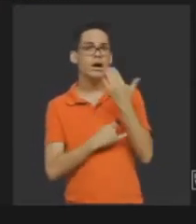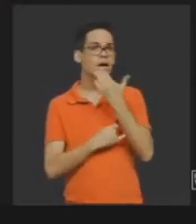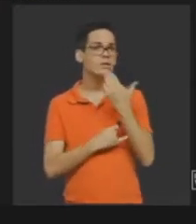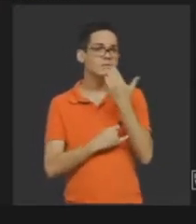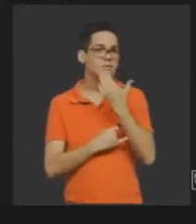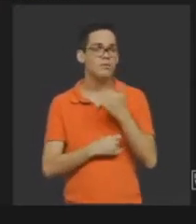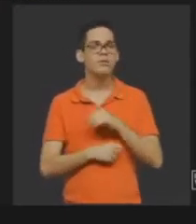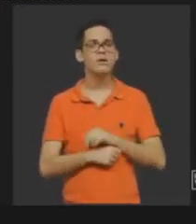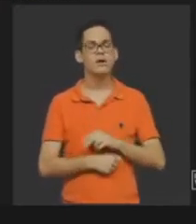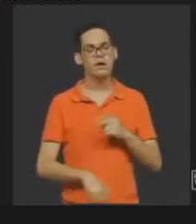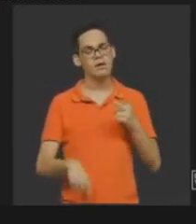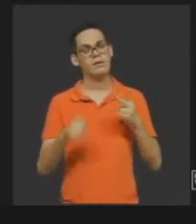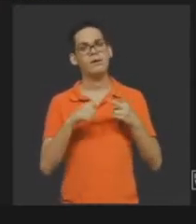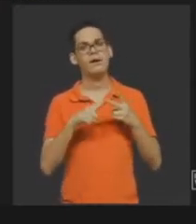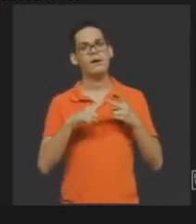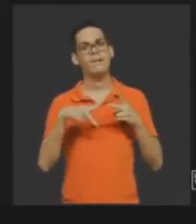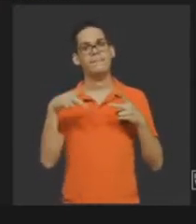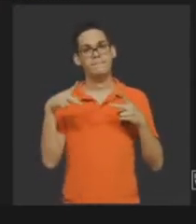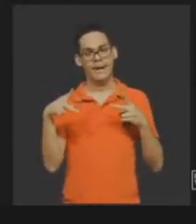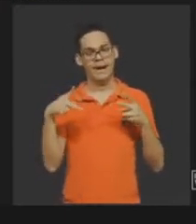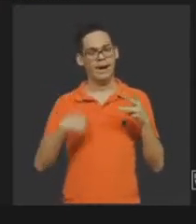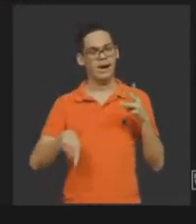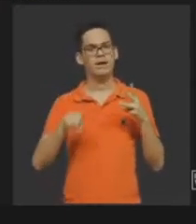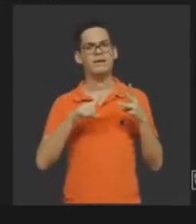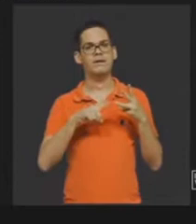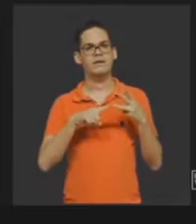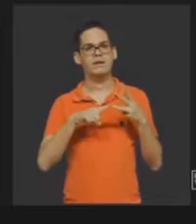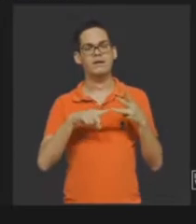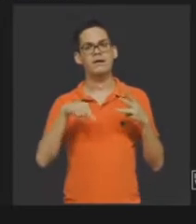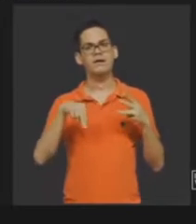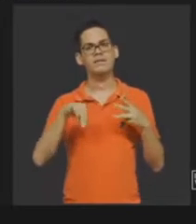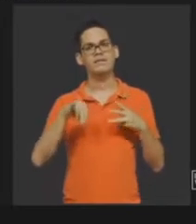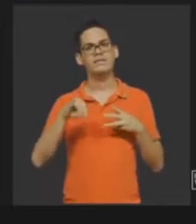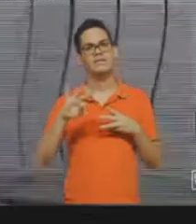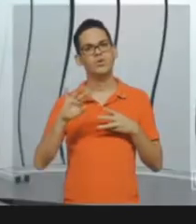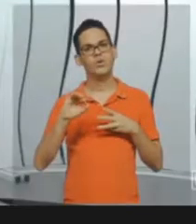Um fosfato e uma base nitrogenada.